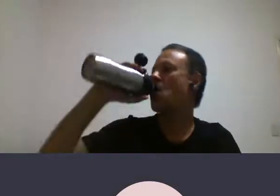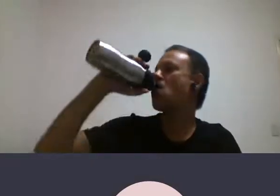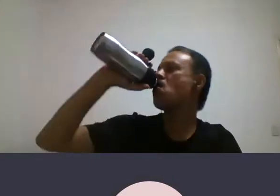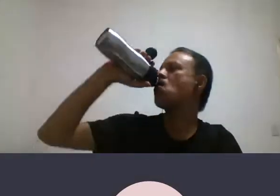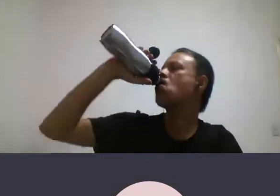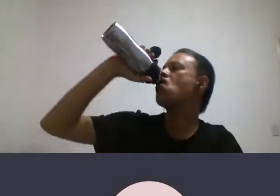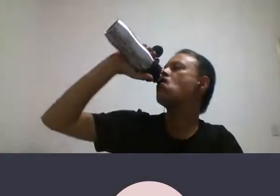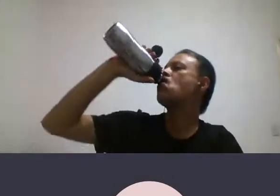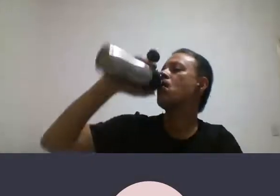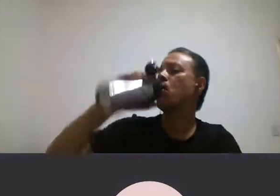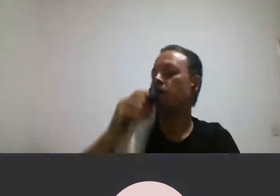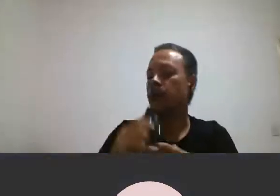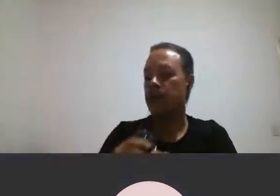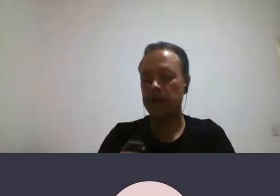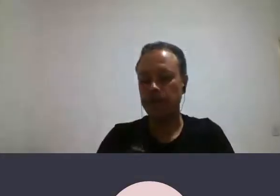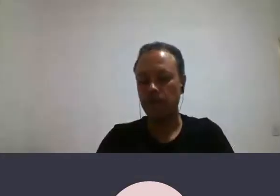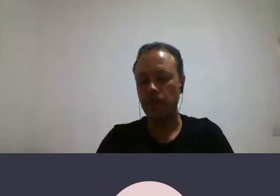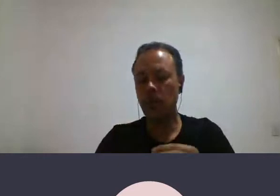Champ para usar o MySQL?